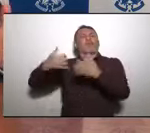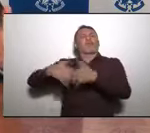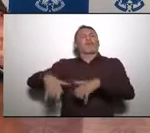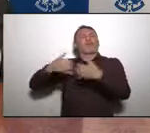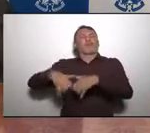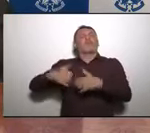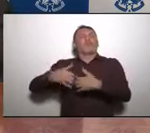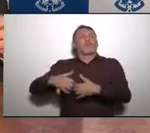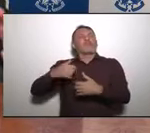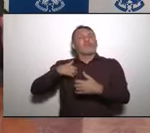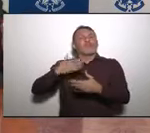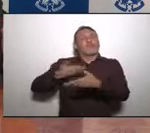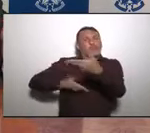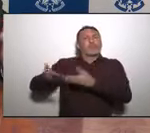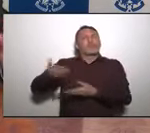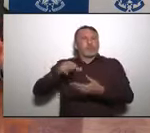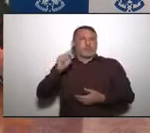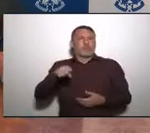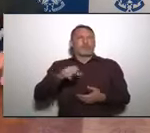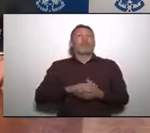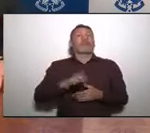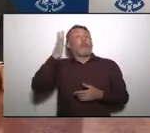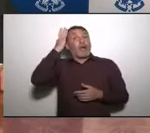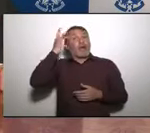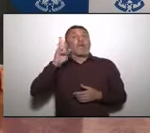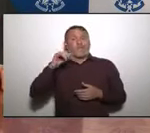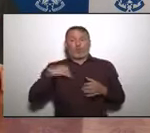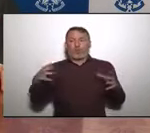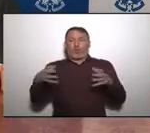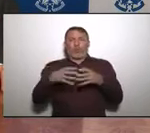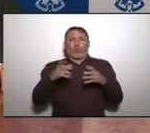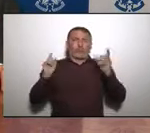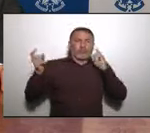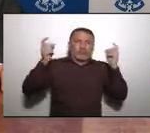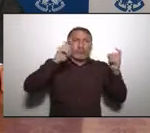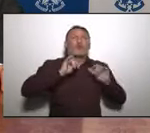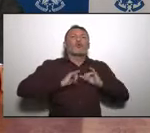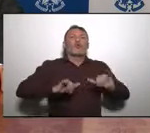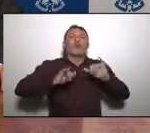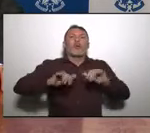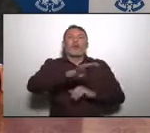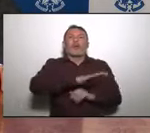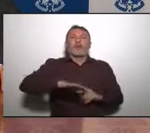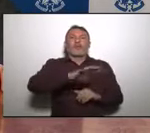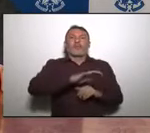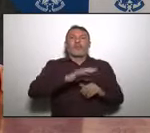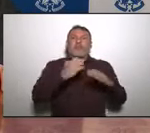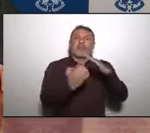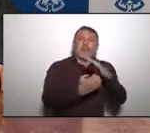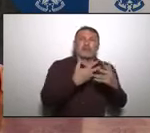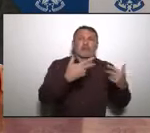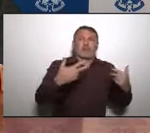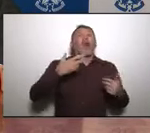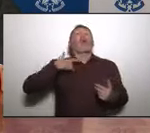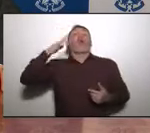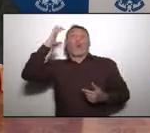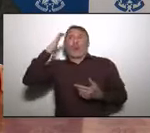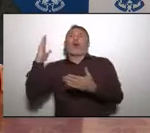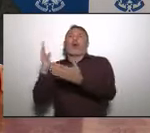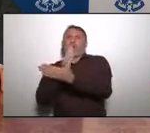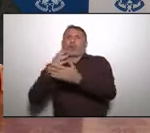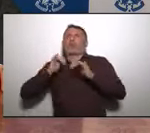à minha equipe para fazer uma reunião com os supermercadistas. Eu acho que alguns supermercadistas estão tomando providências e outros não. A gente vê